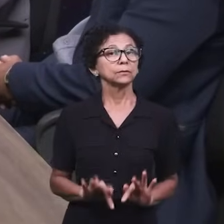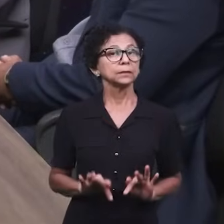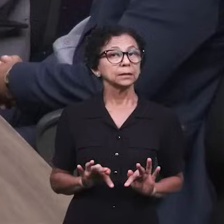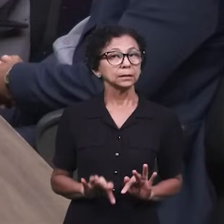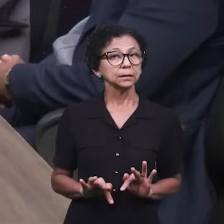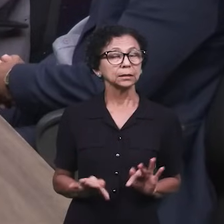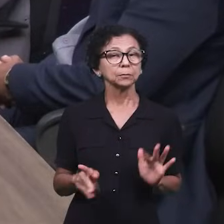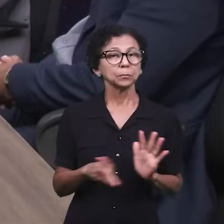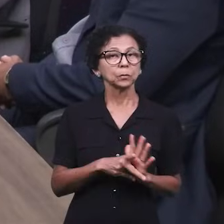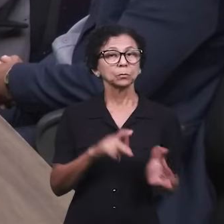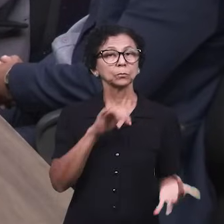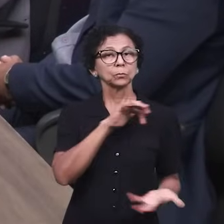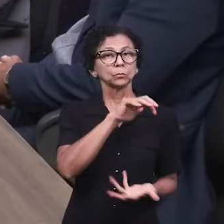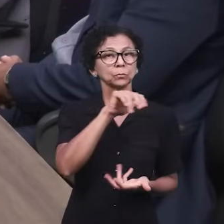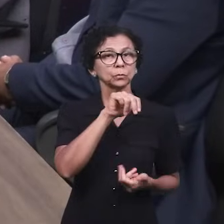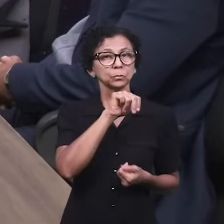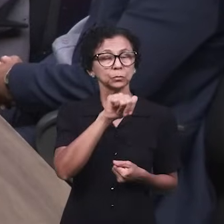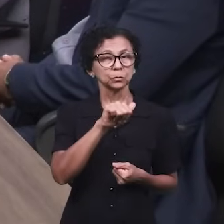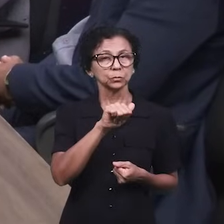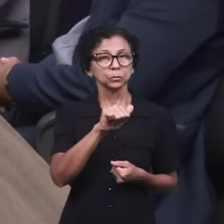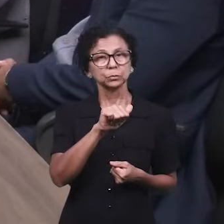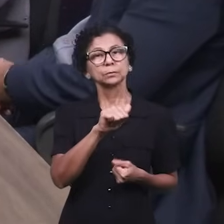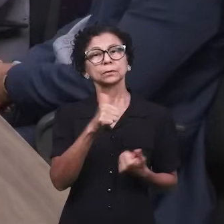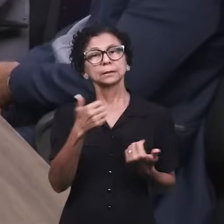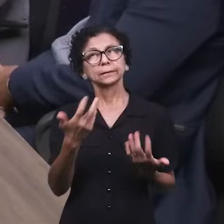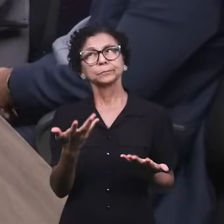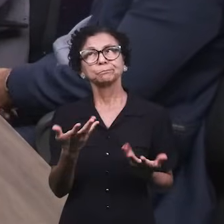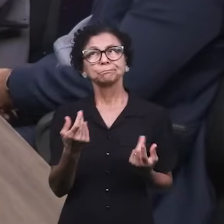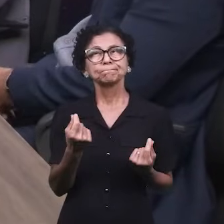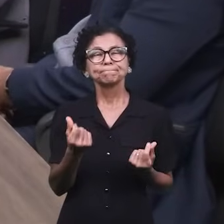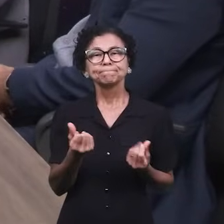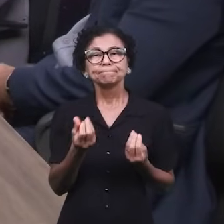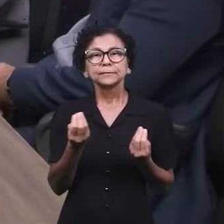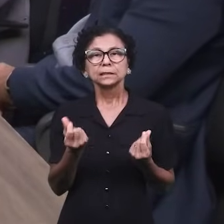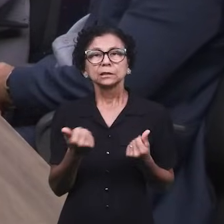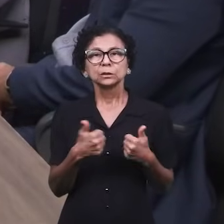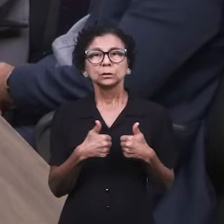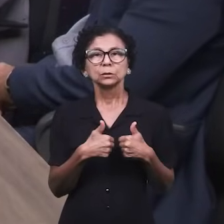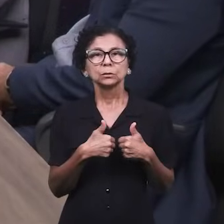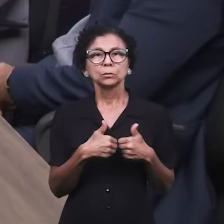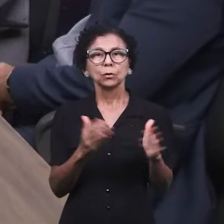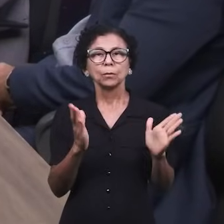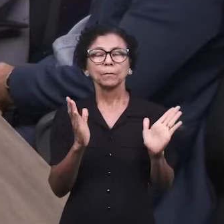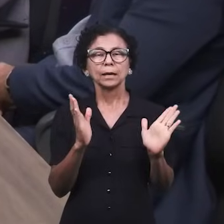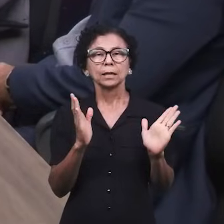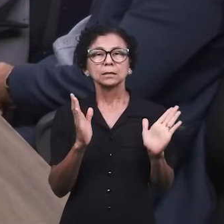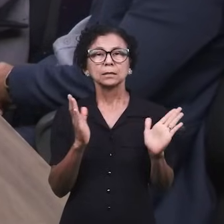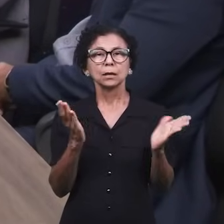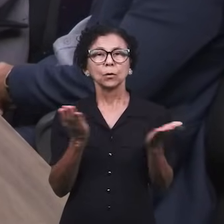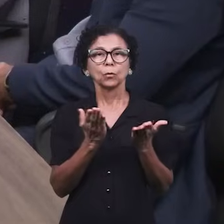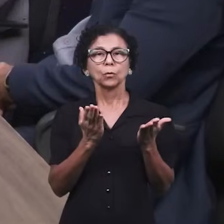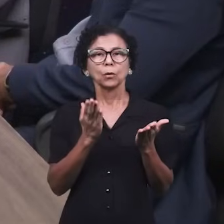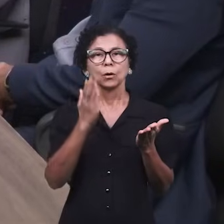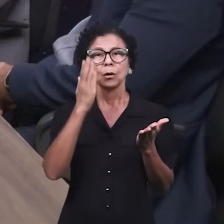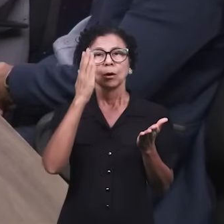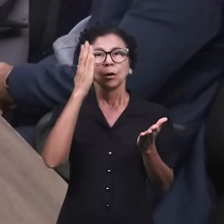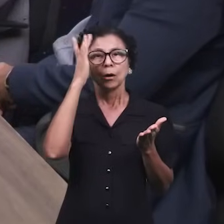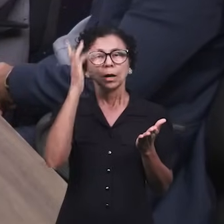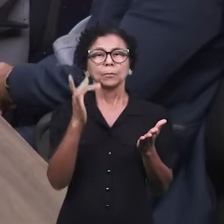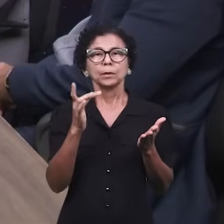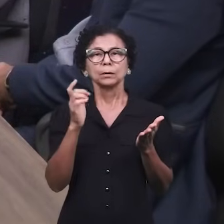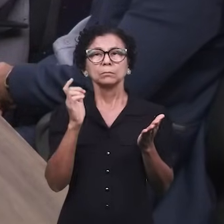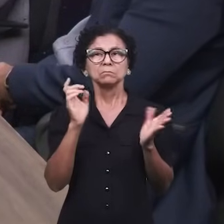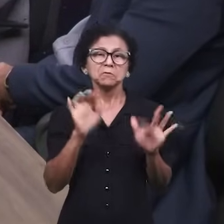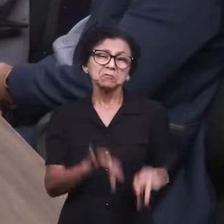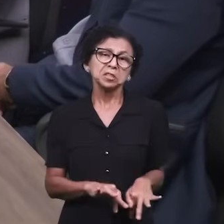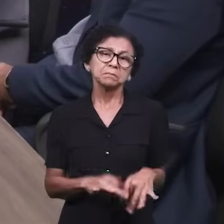algo que é da obra criadora, né? É algo que, vamos dizer assim, que começa hoje, mas pode terminar amanhã. E